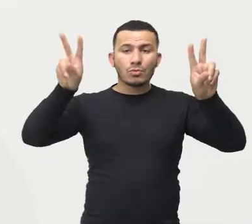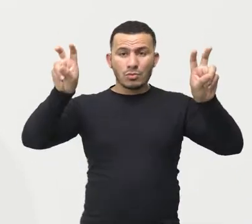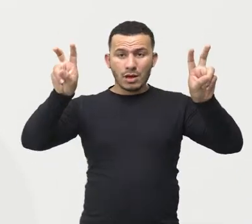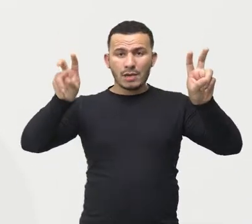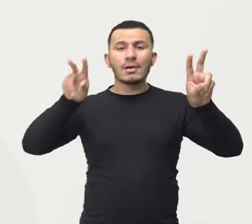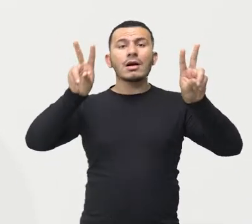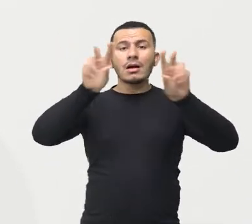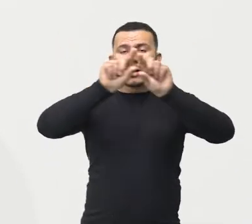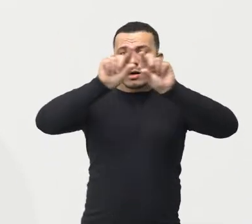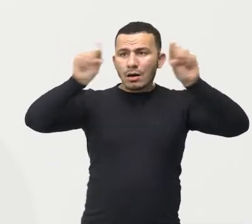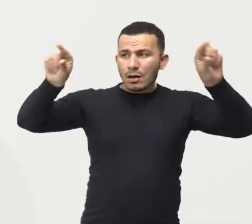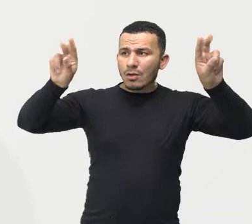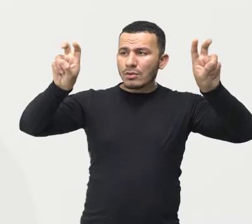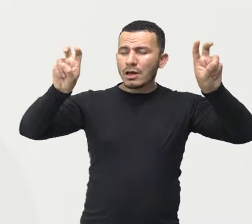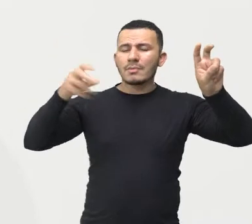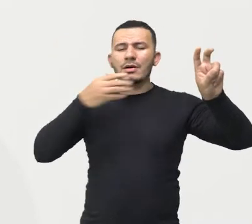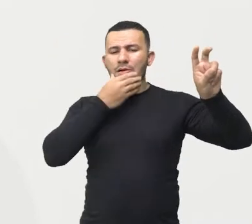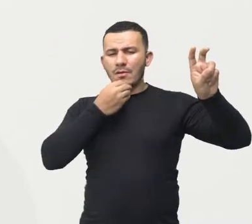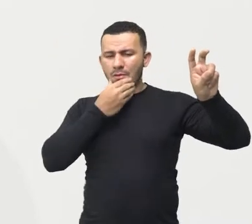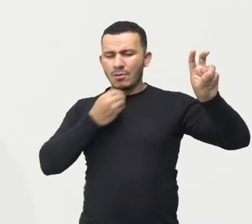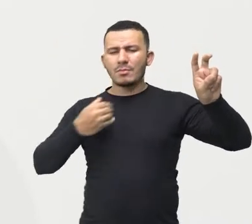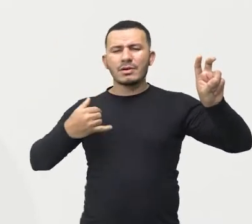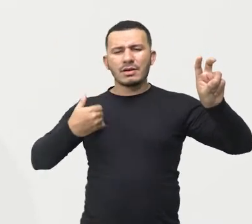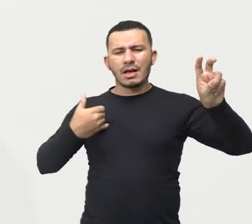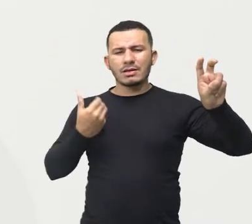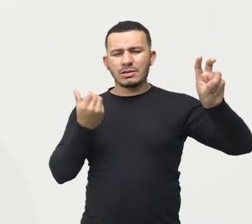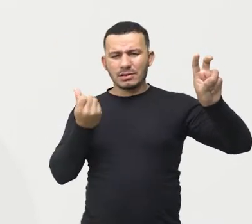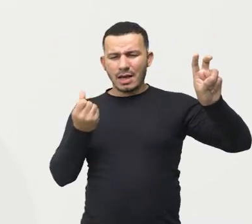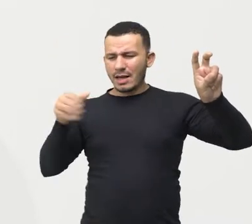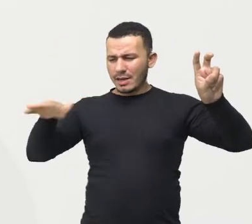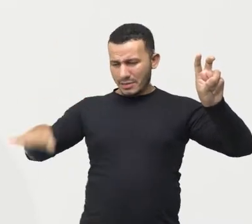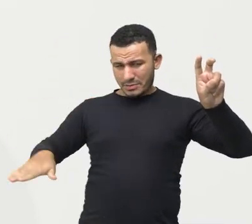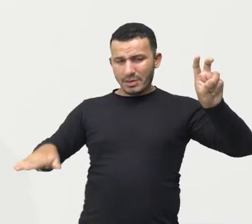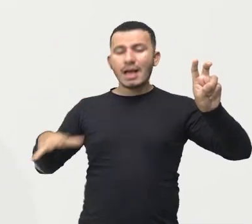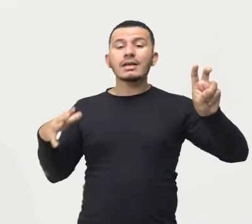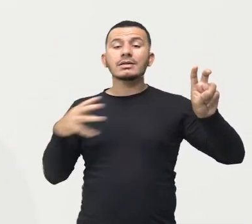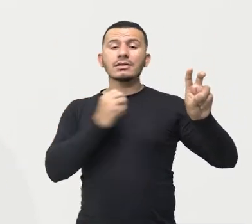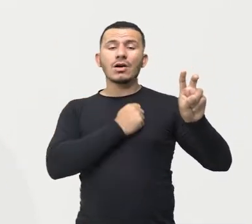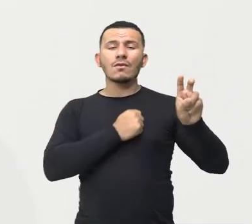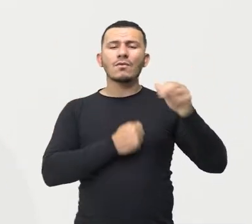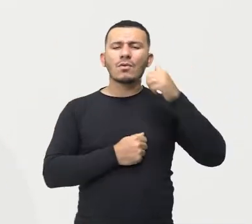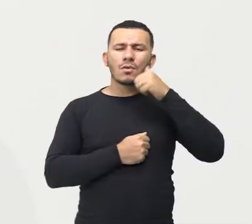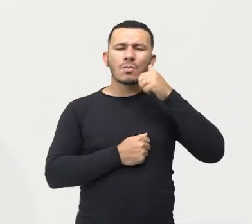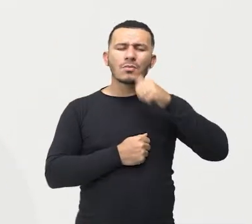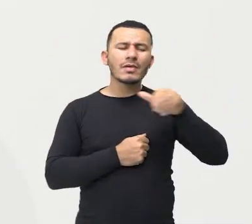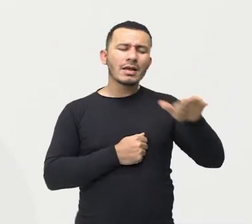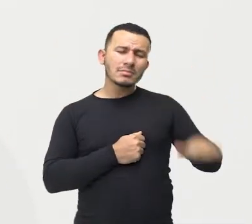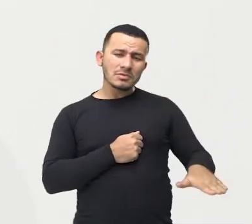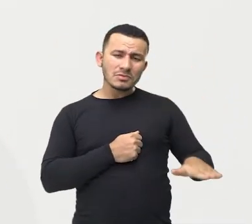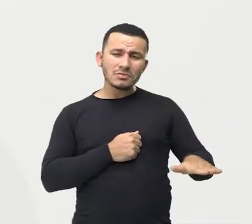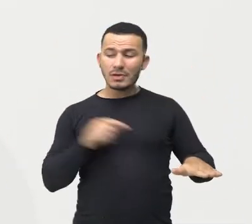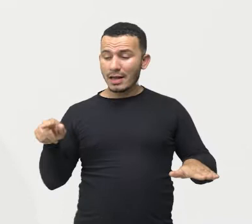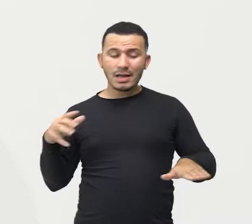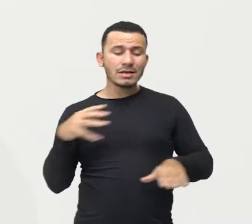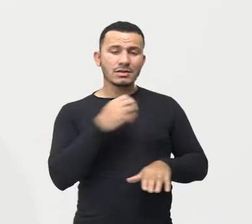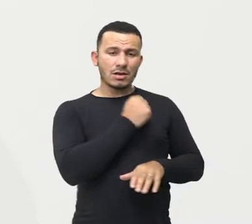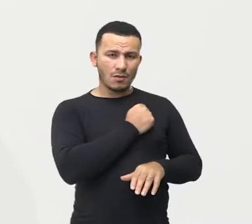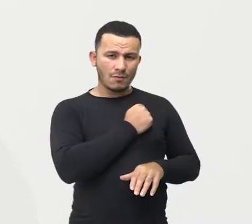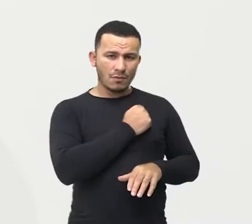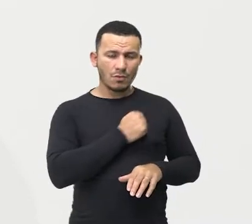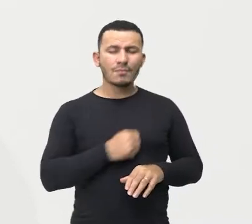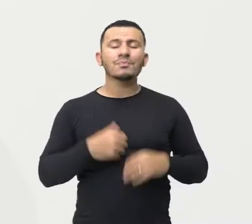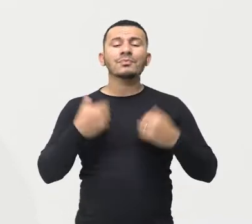título, menino de 6 anos salva a irmã mais nova. E o que o subtítulo traz para a gente? O ato de bravura